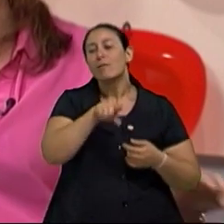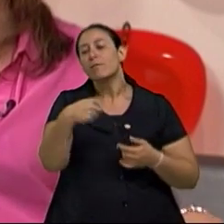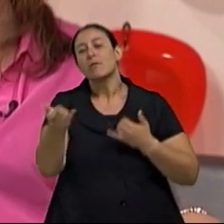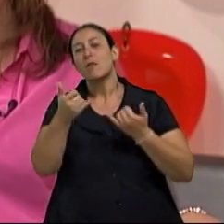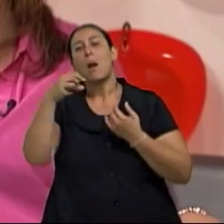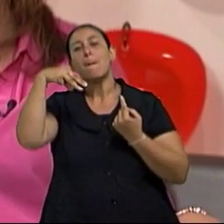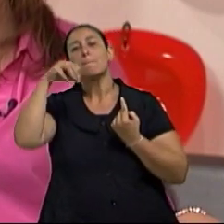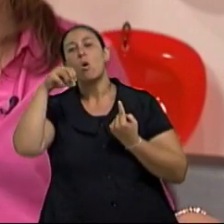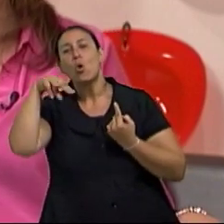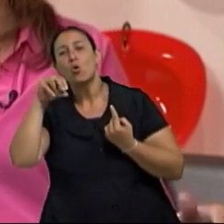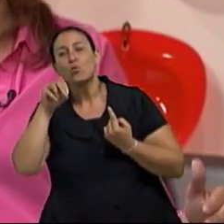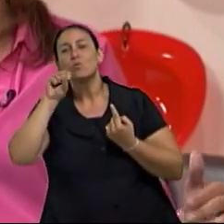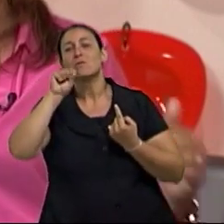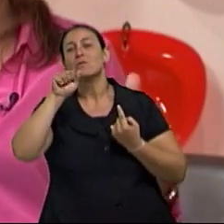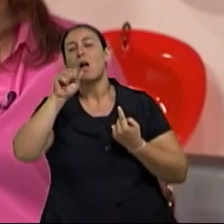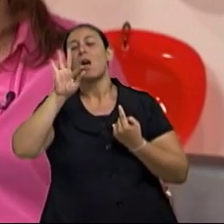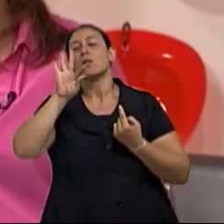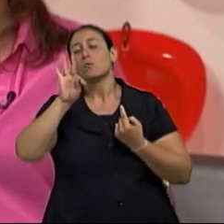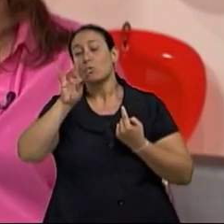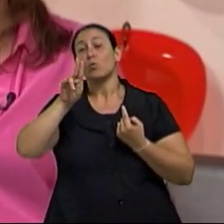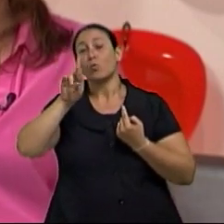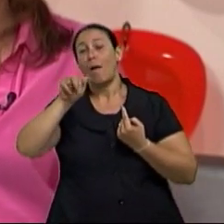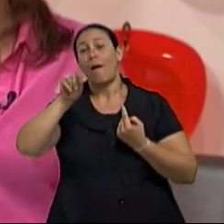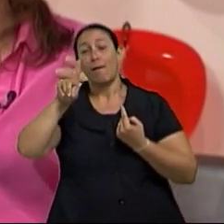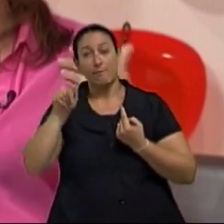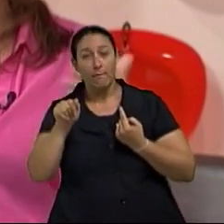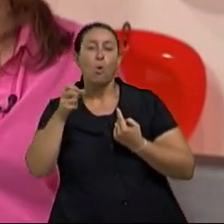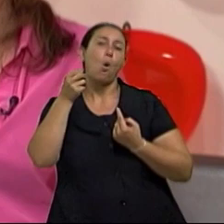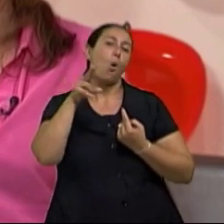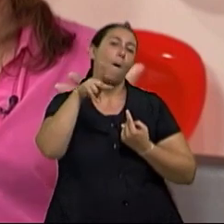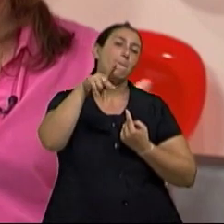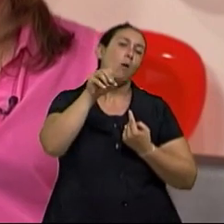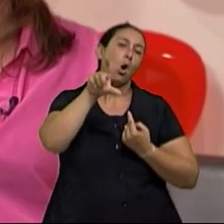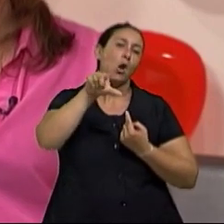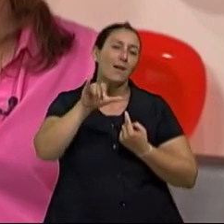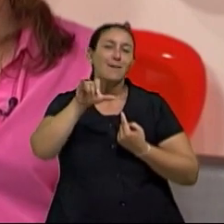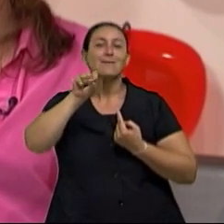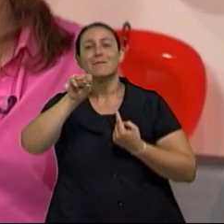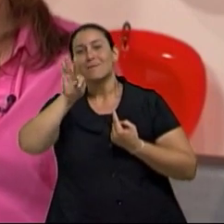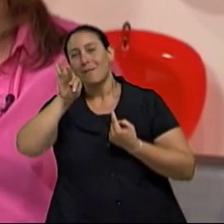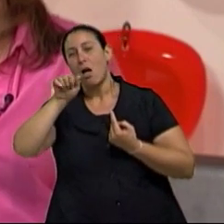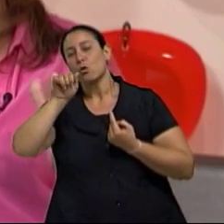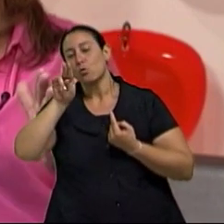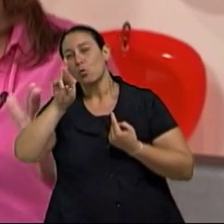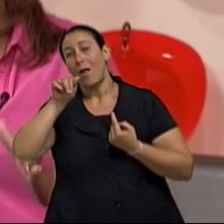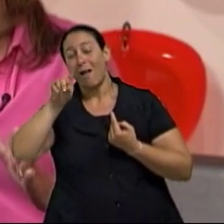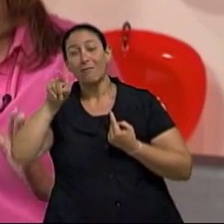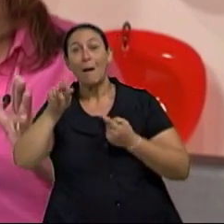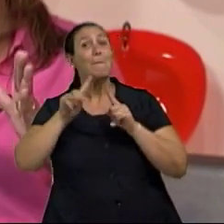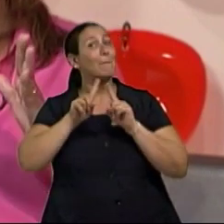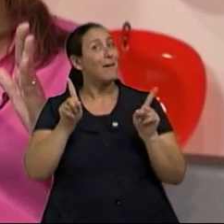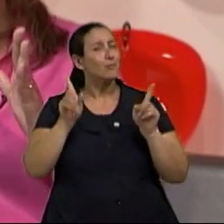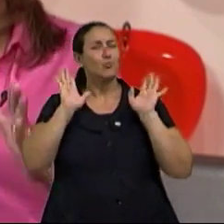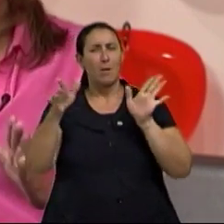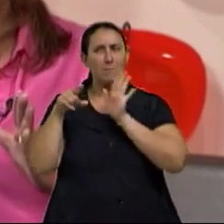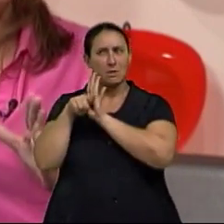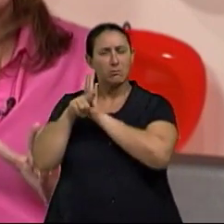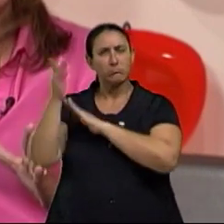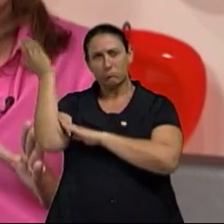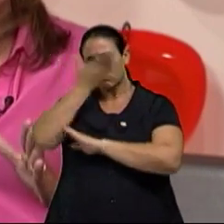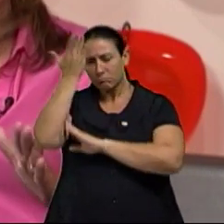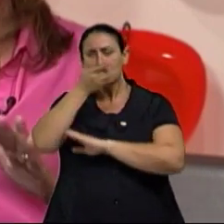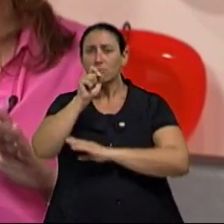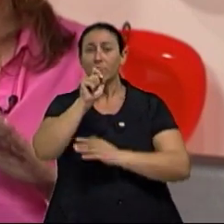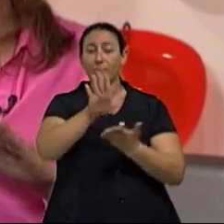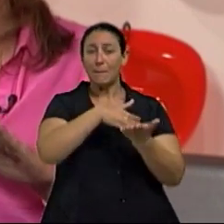monoinsaturadas, poliinsaturadas. Mas já tem pesquisas comprovando que a gordura saturada da manteiga